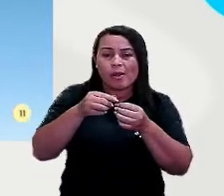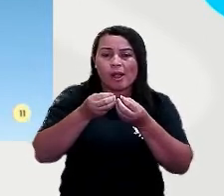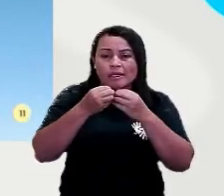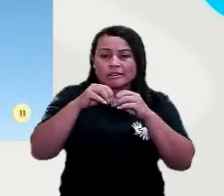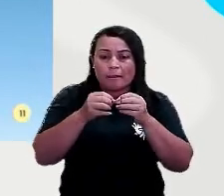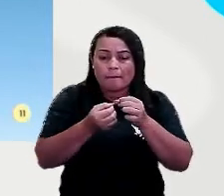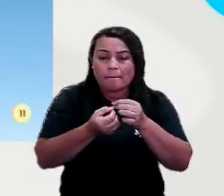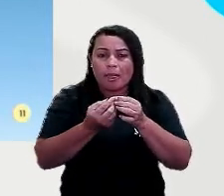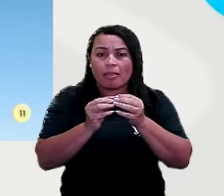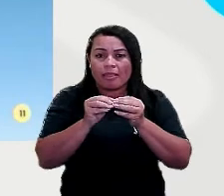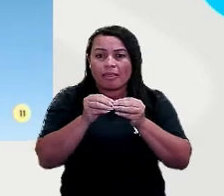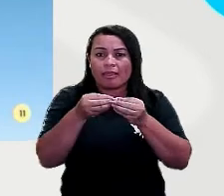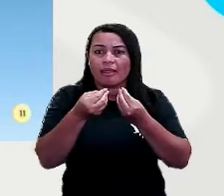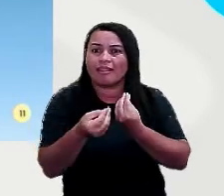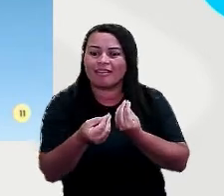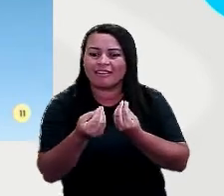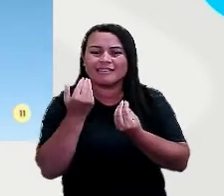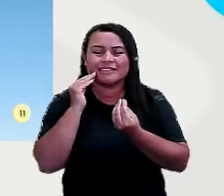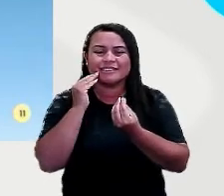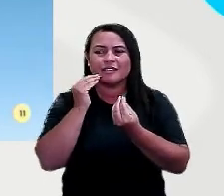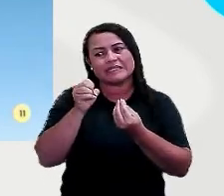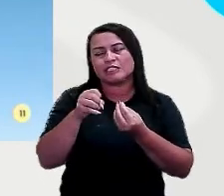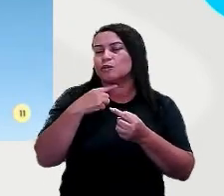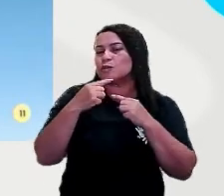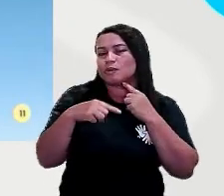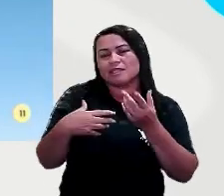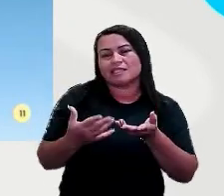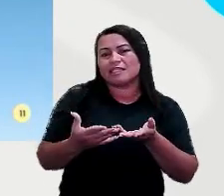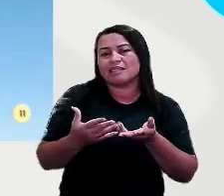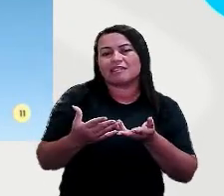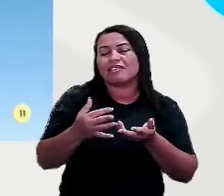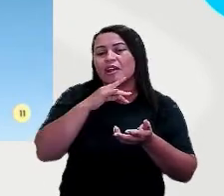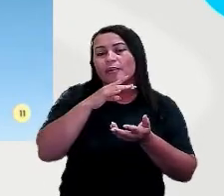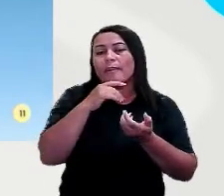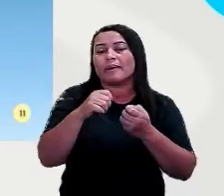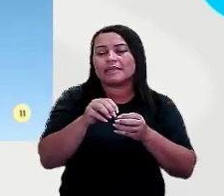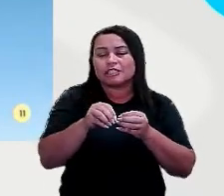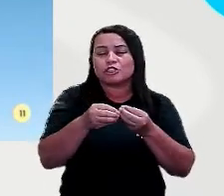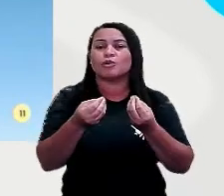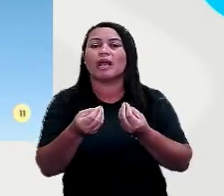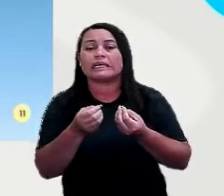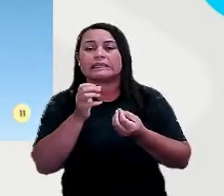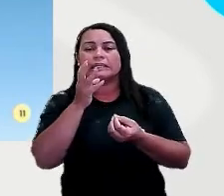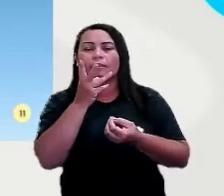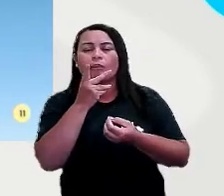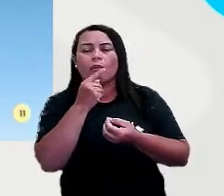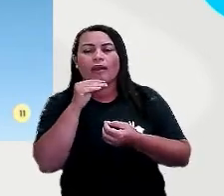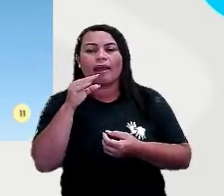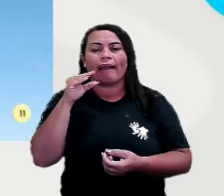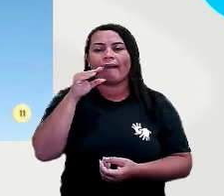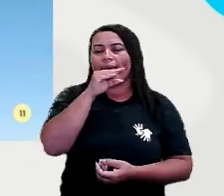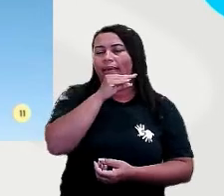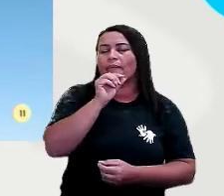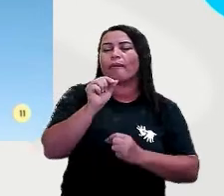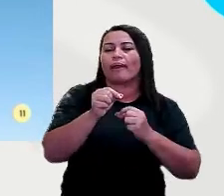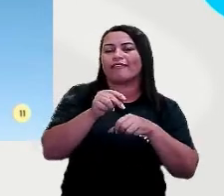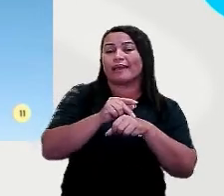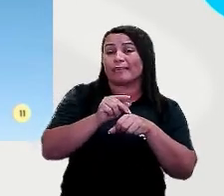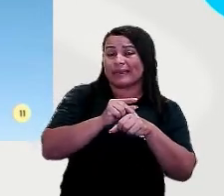pipocar, não serve. É o estouro que dá o sabor. Se demorar, queima. Se tirar a